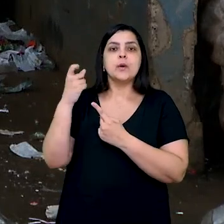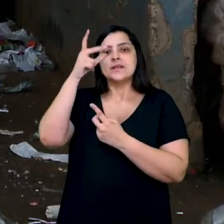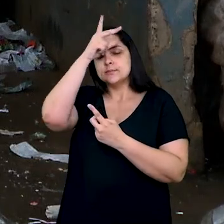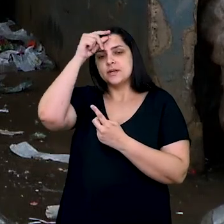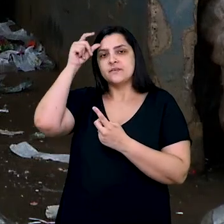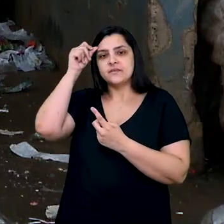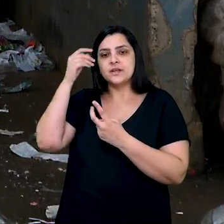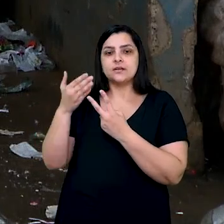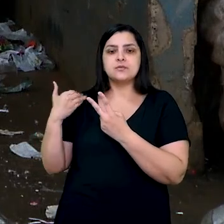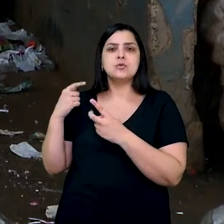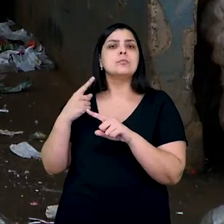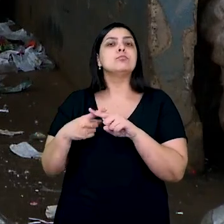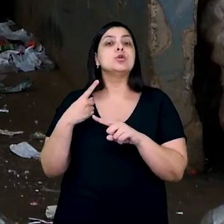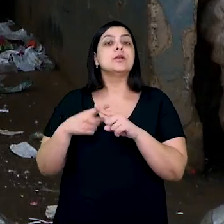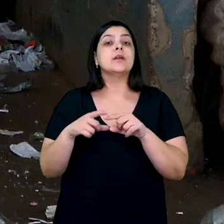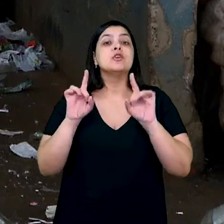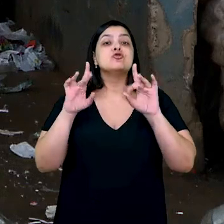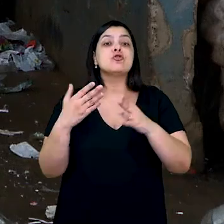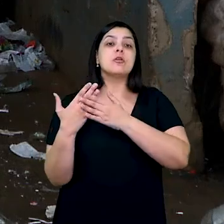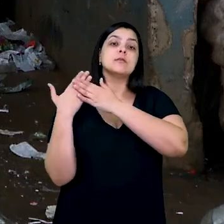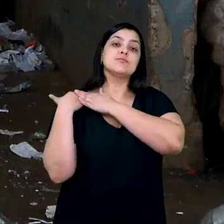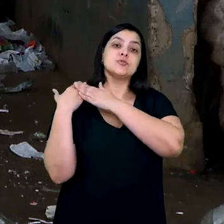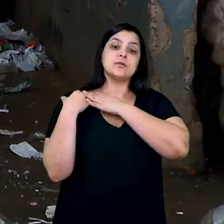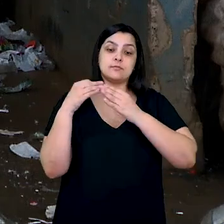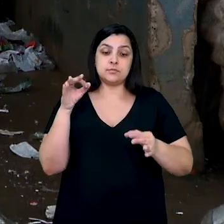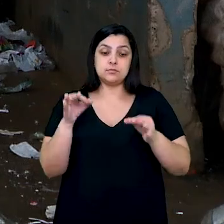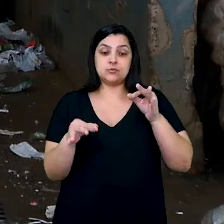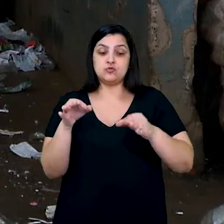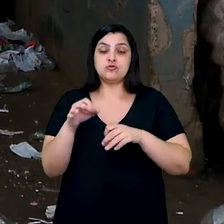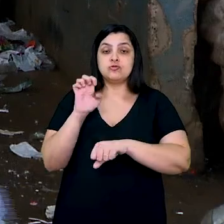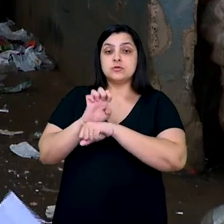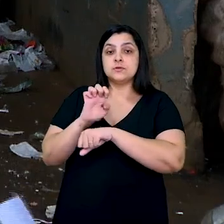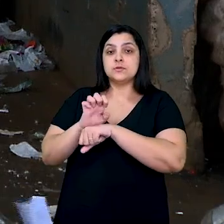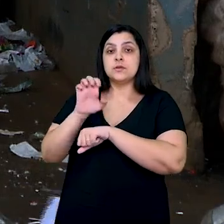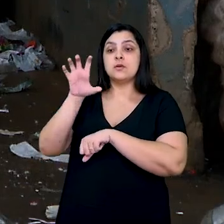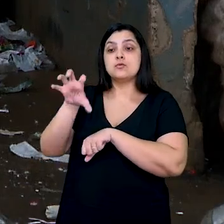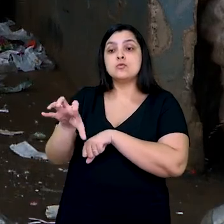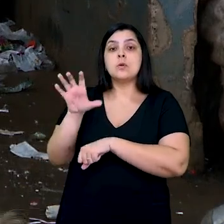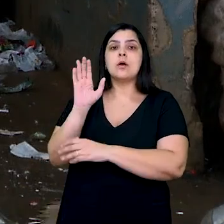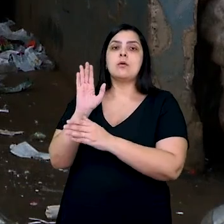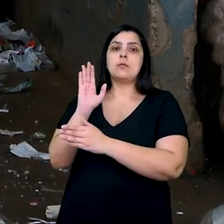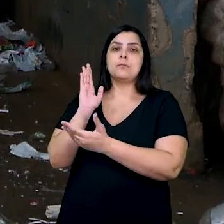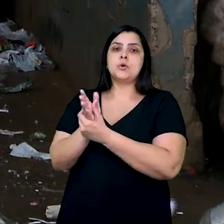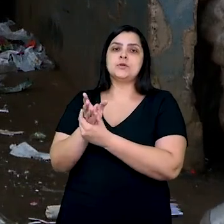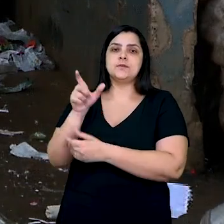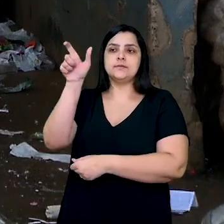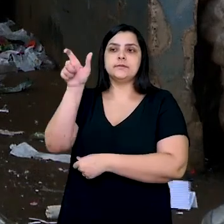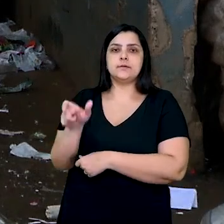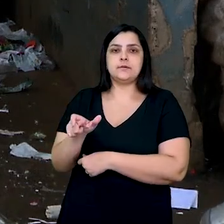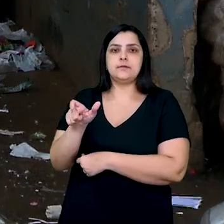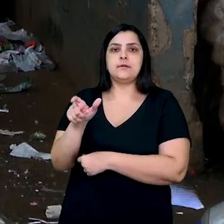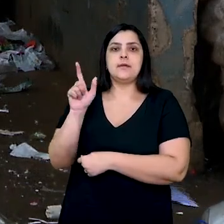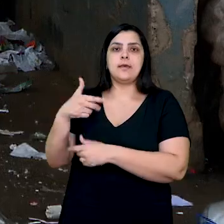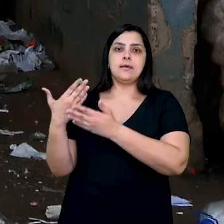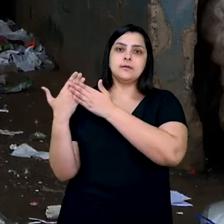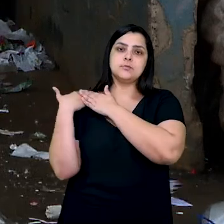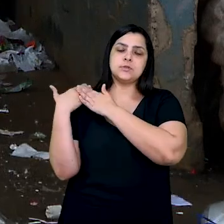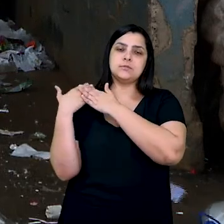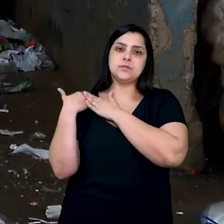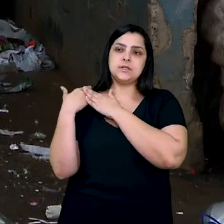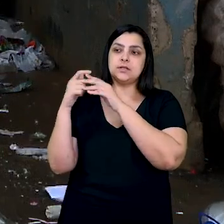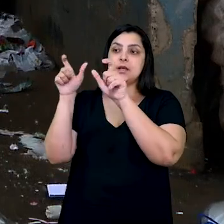o ex-prefeito da cidade, com o fundamento de que compete à Justiça Estadual processar e julgar ações que visem